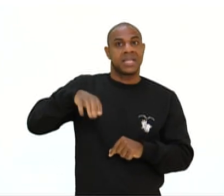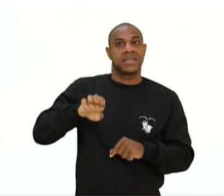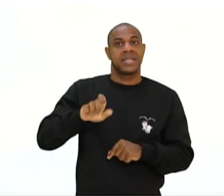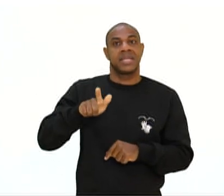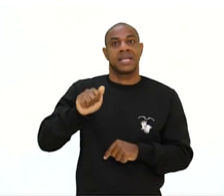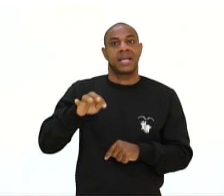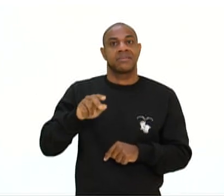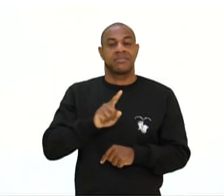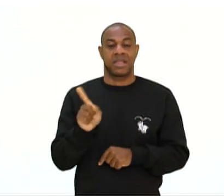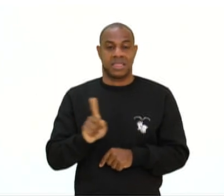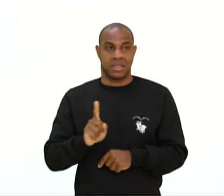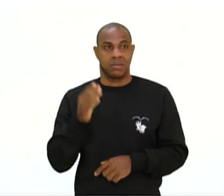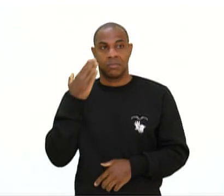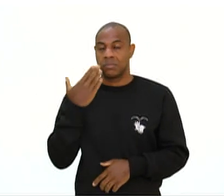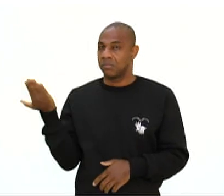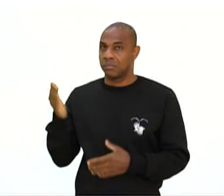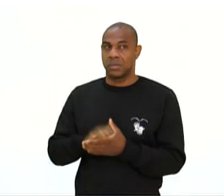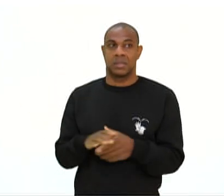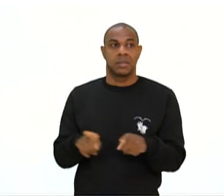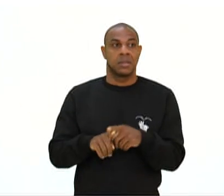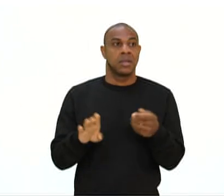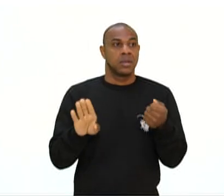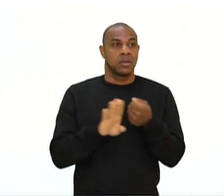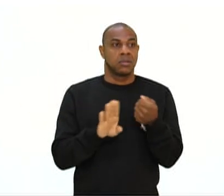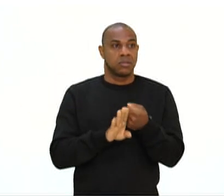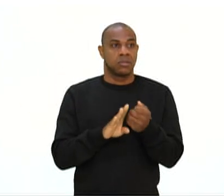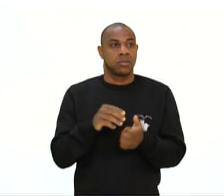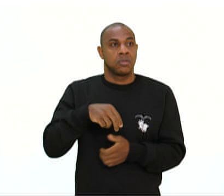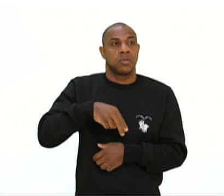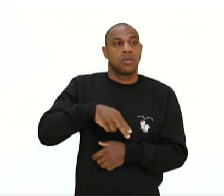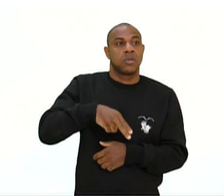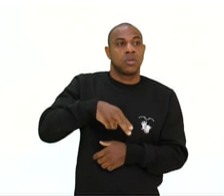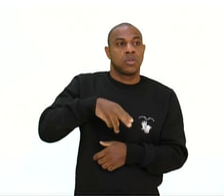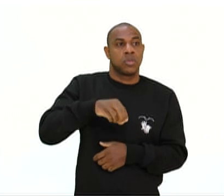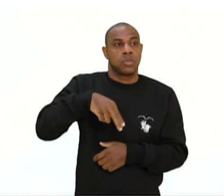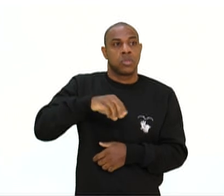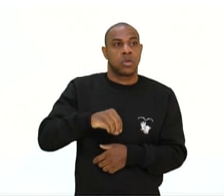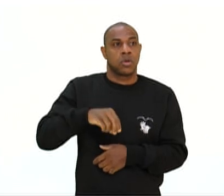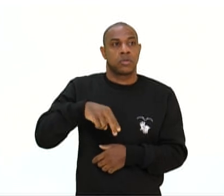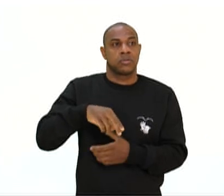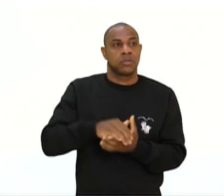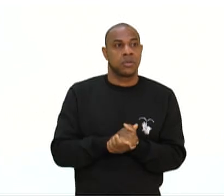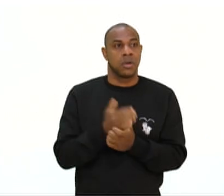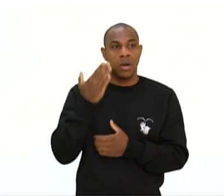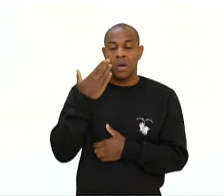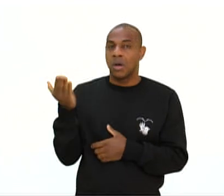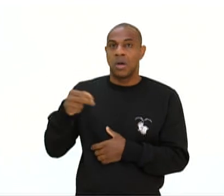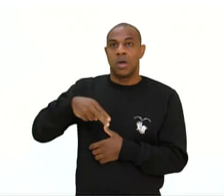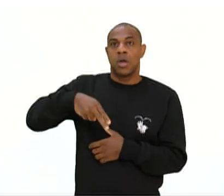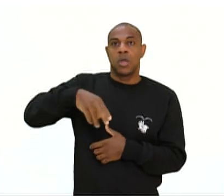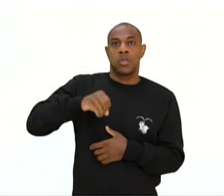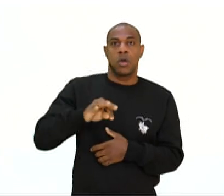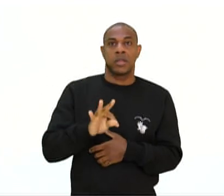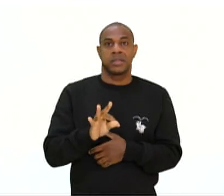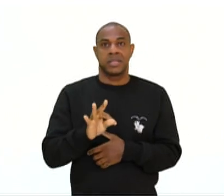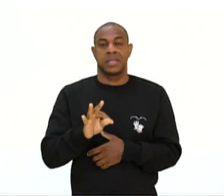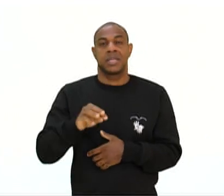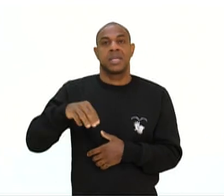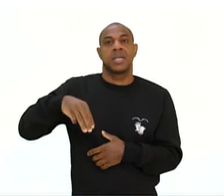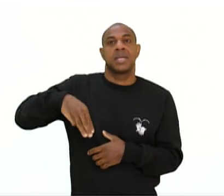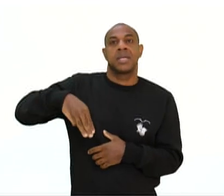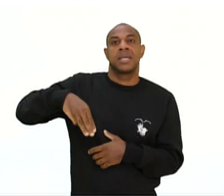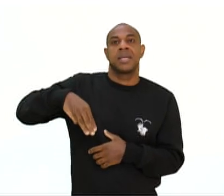Not much, substantivos incontáveis. Daí nós temos o exemplo, né? There isn't much food in the fridge. Não há